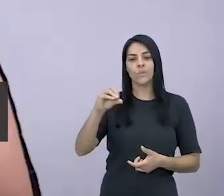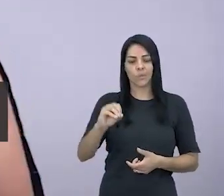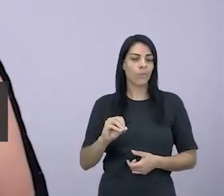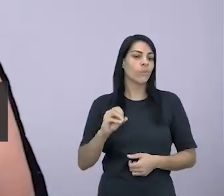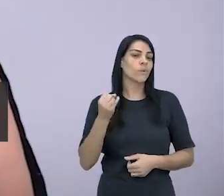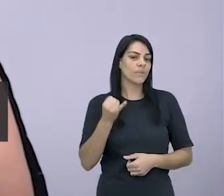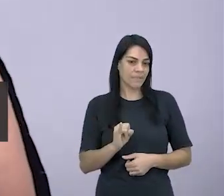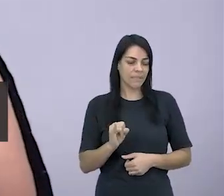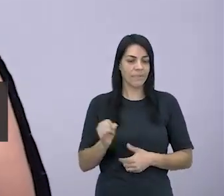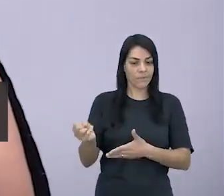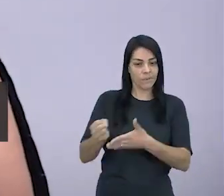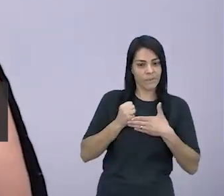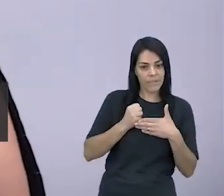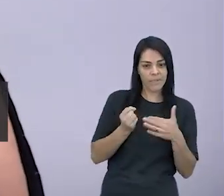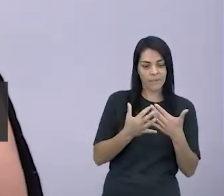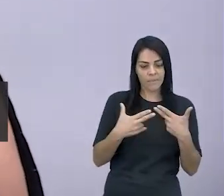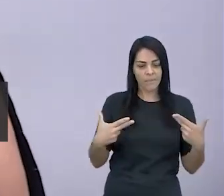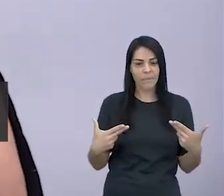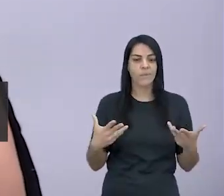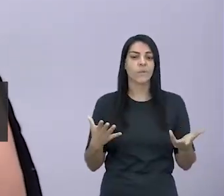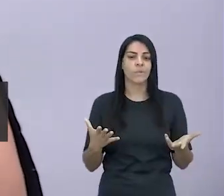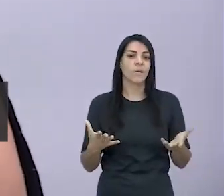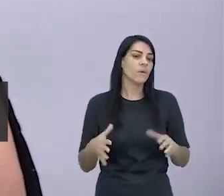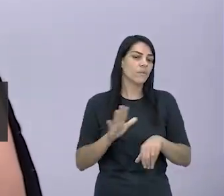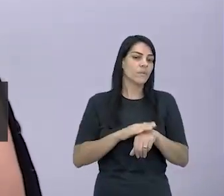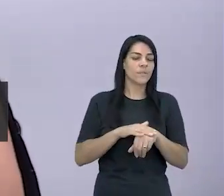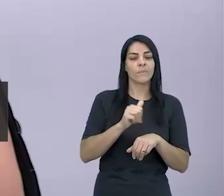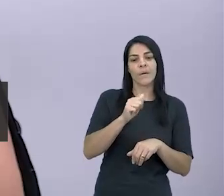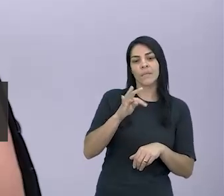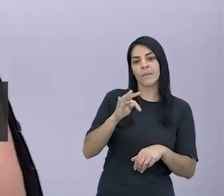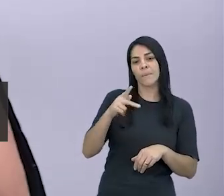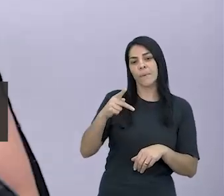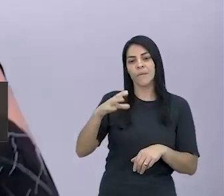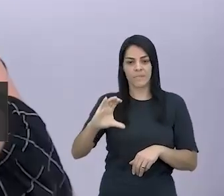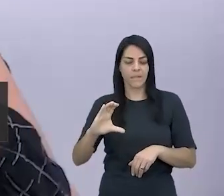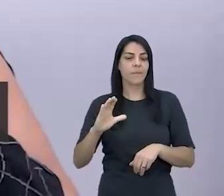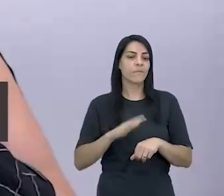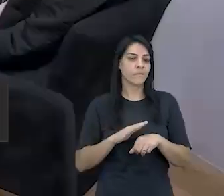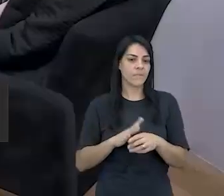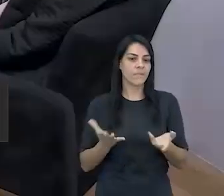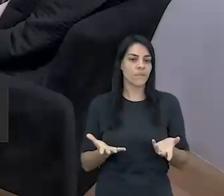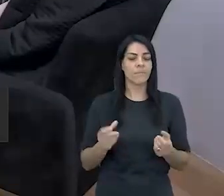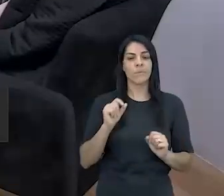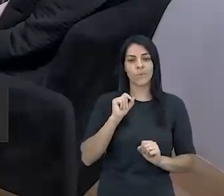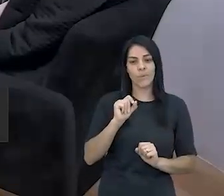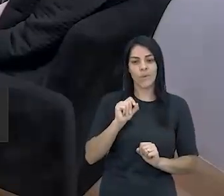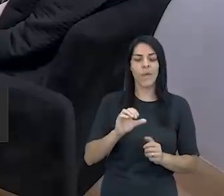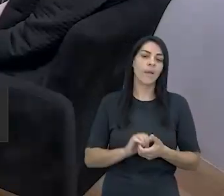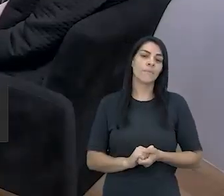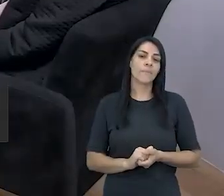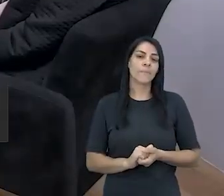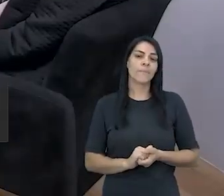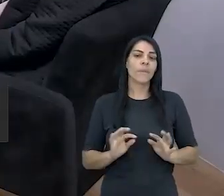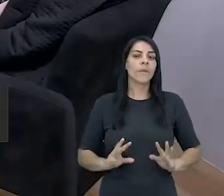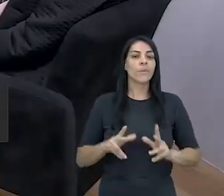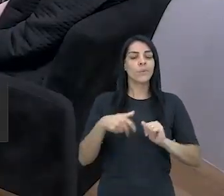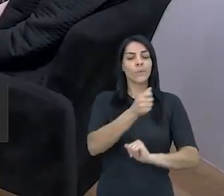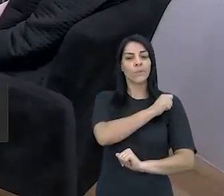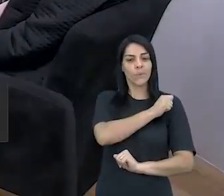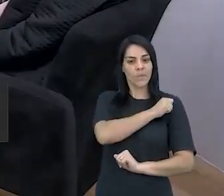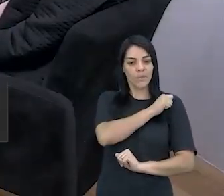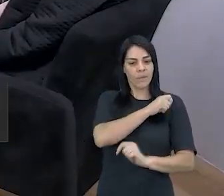trazer para o concreto, nós fizemos um ATPC, que nós fizemos uma célula, né, Tânia? Sim, muito legal. No concreto. Então, todos os